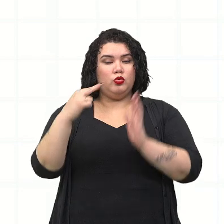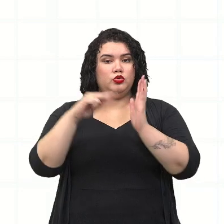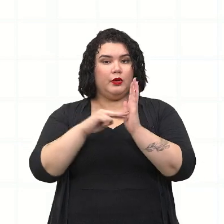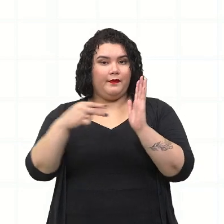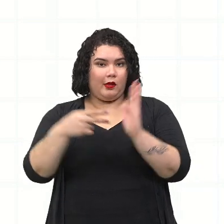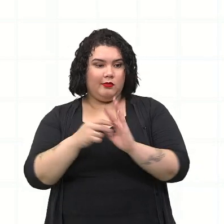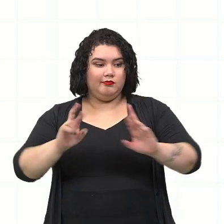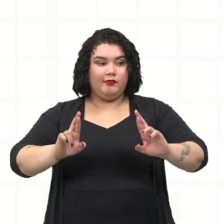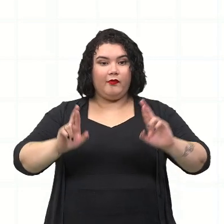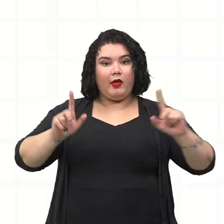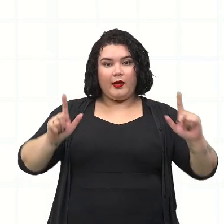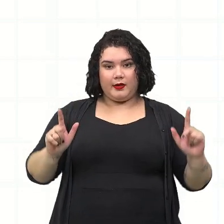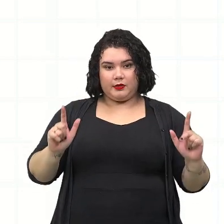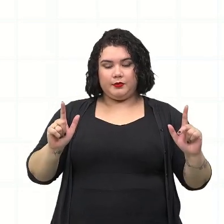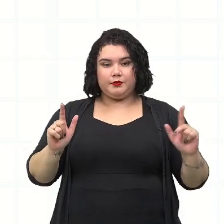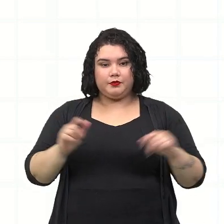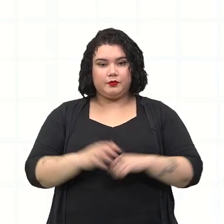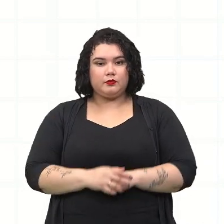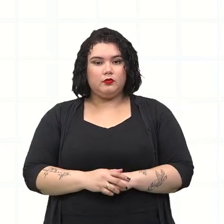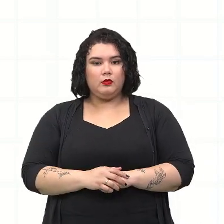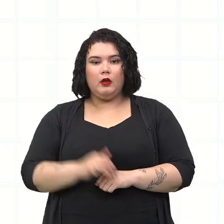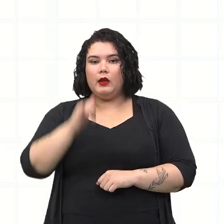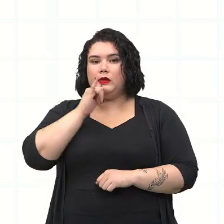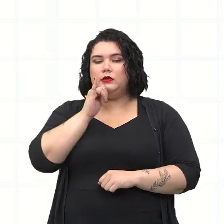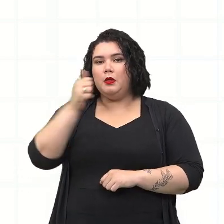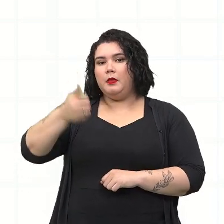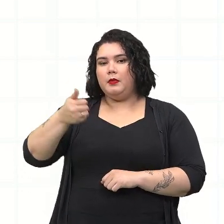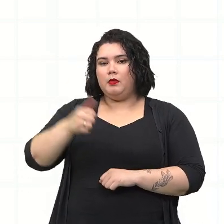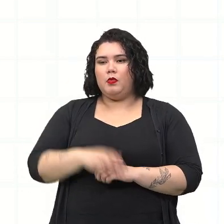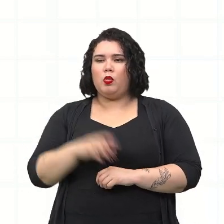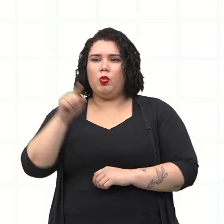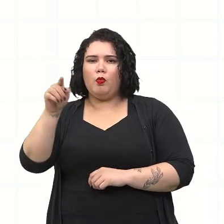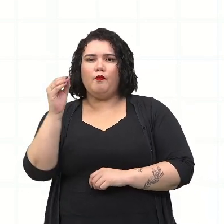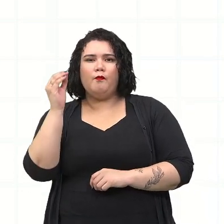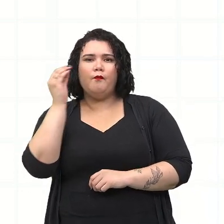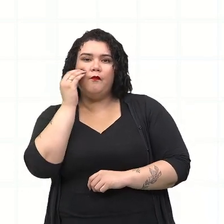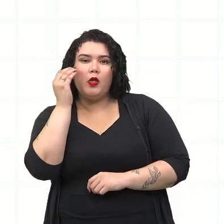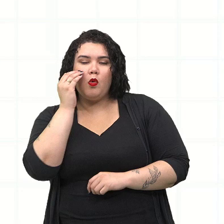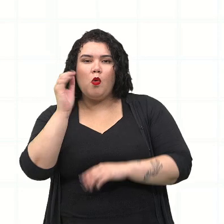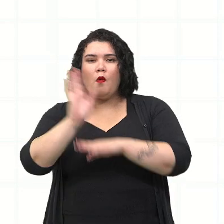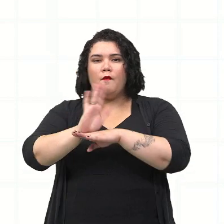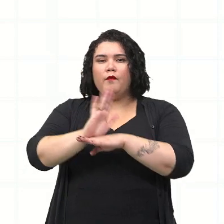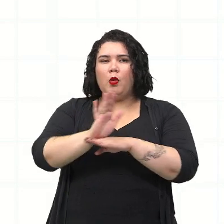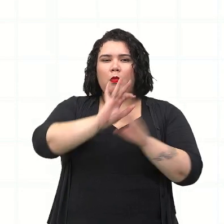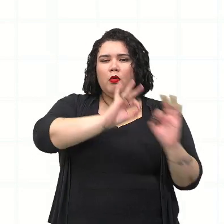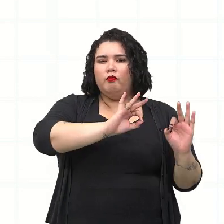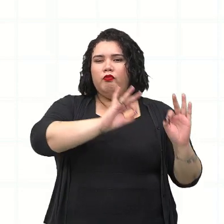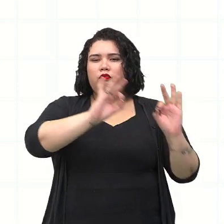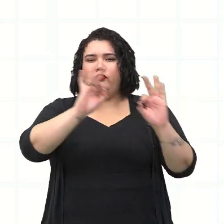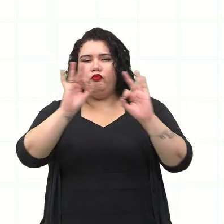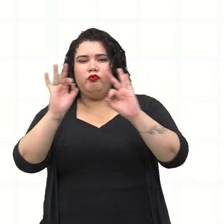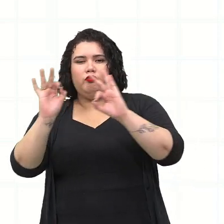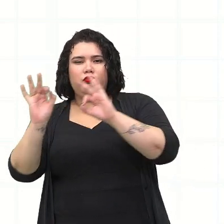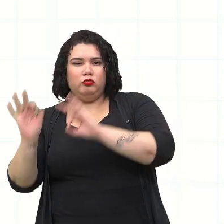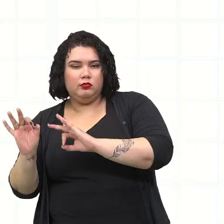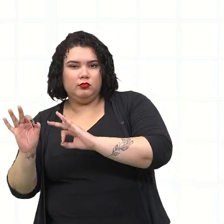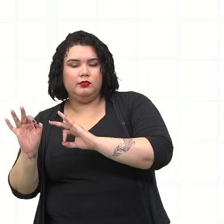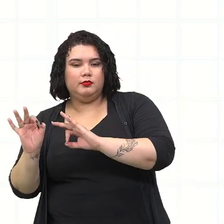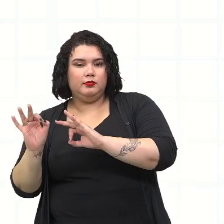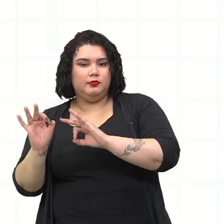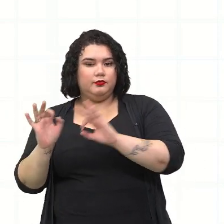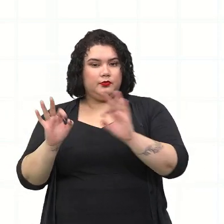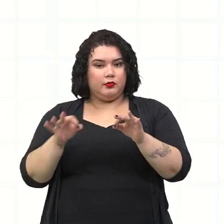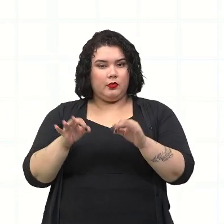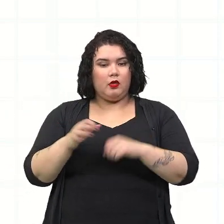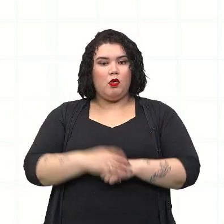completamente diferentes. Por exemplo, se você vai assistir a um filme, você foi ao cinema, você assistiu a um filme. Significa